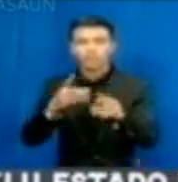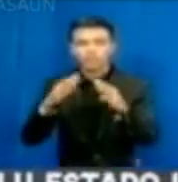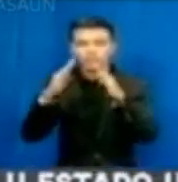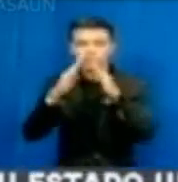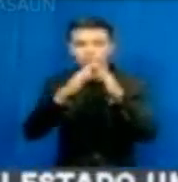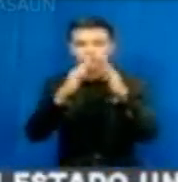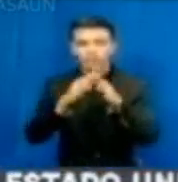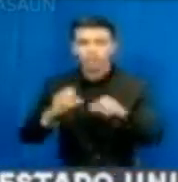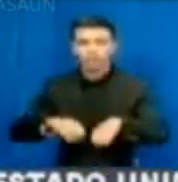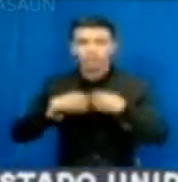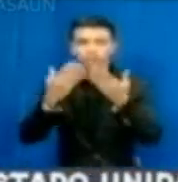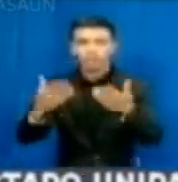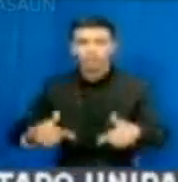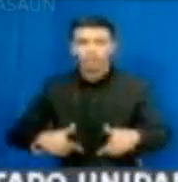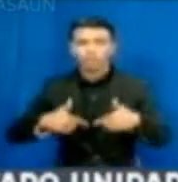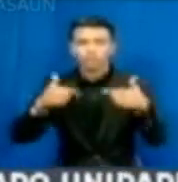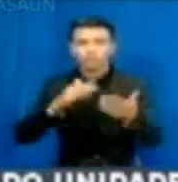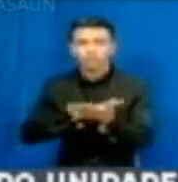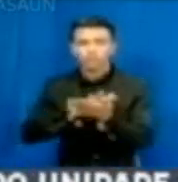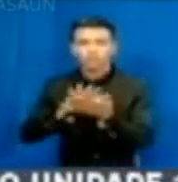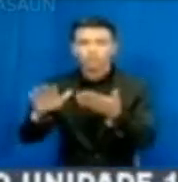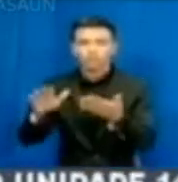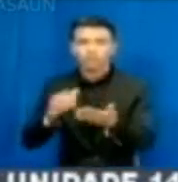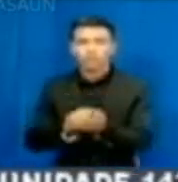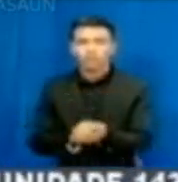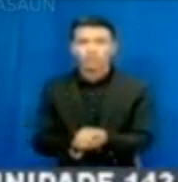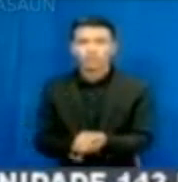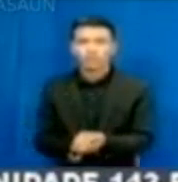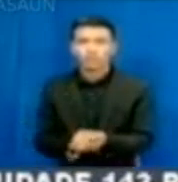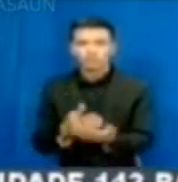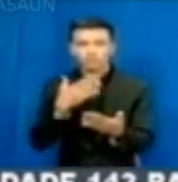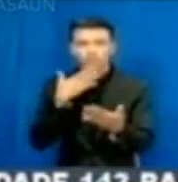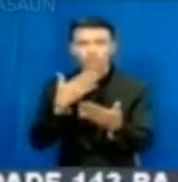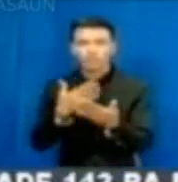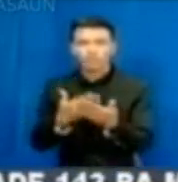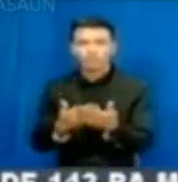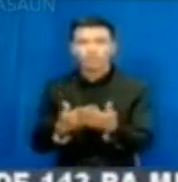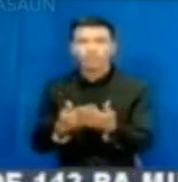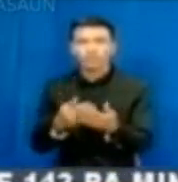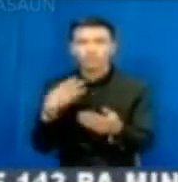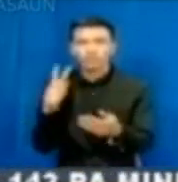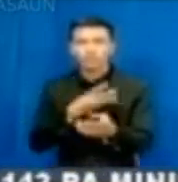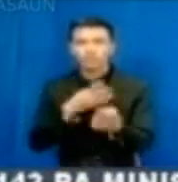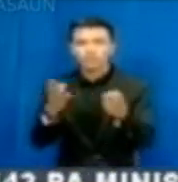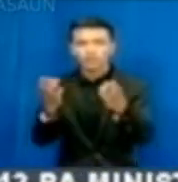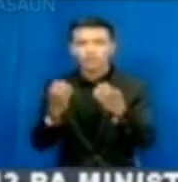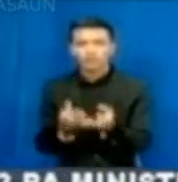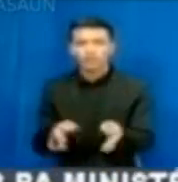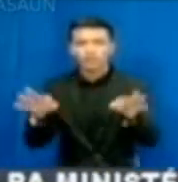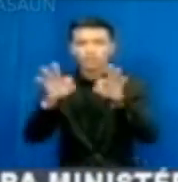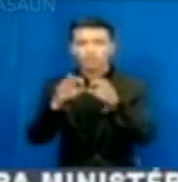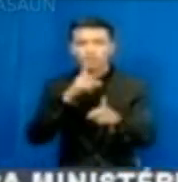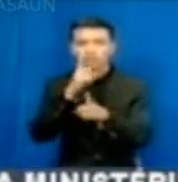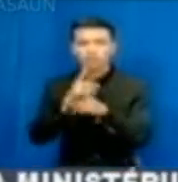Eman Moris Mos Atrativo Zenico Saudável Também Ita Carac Importante Loss